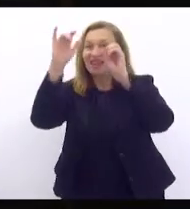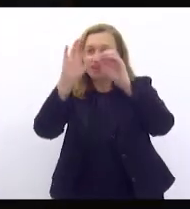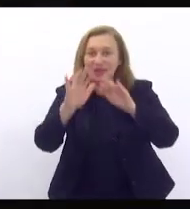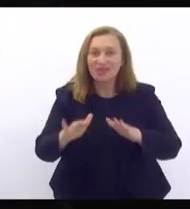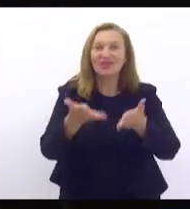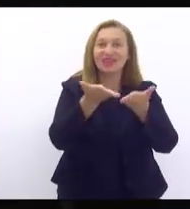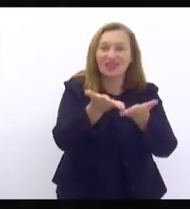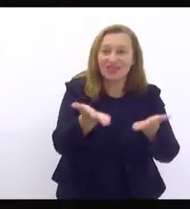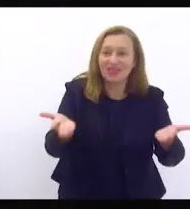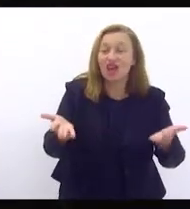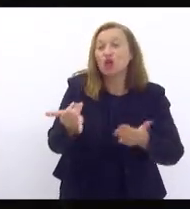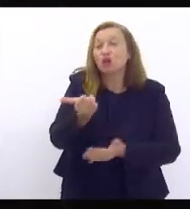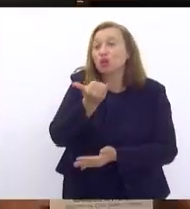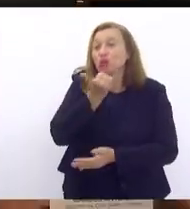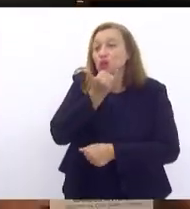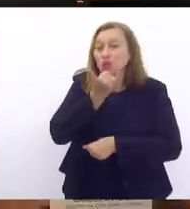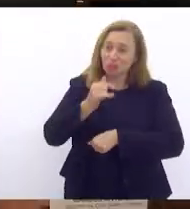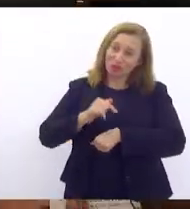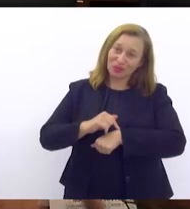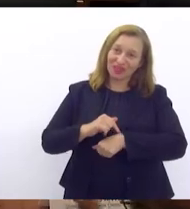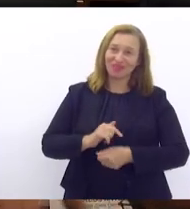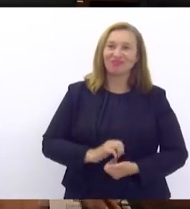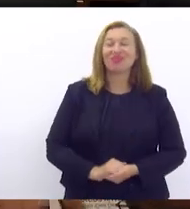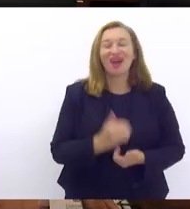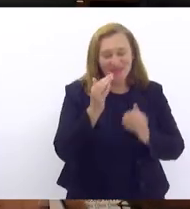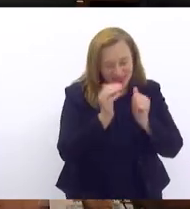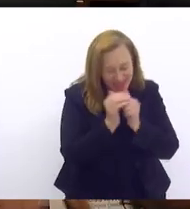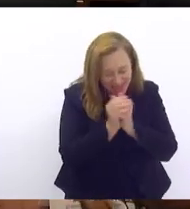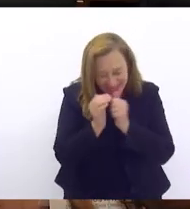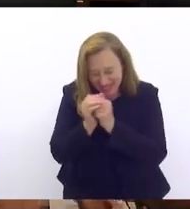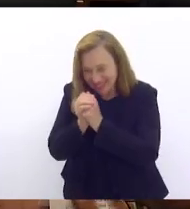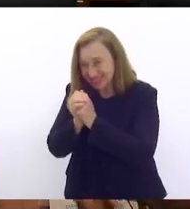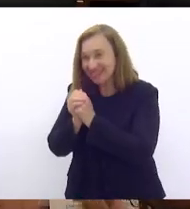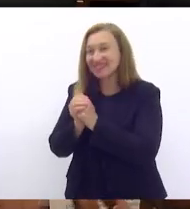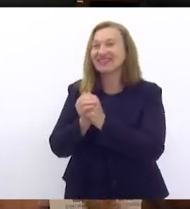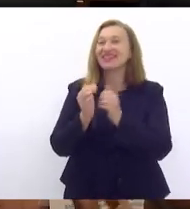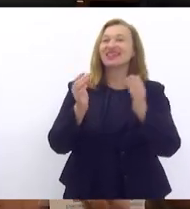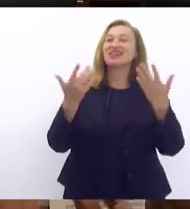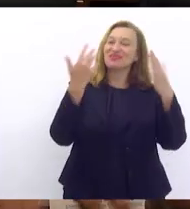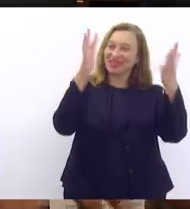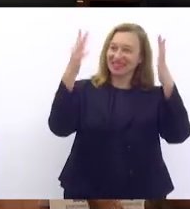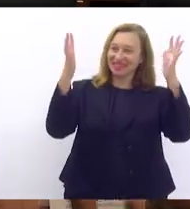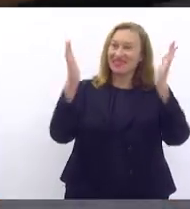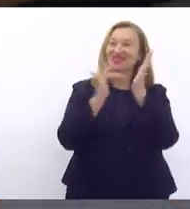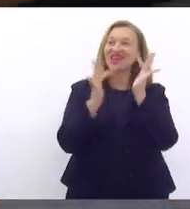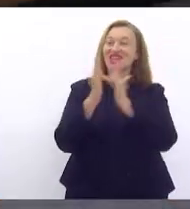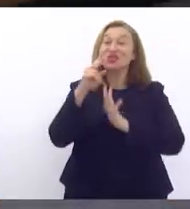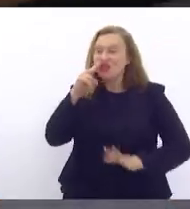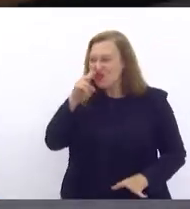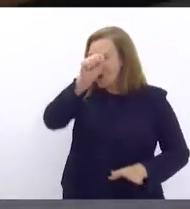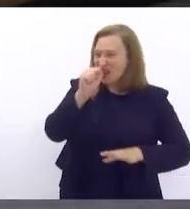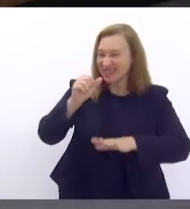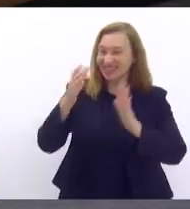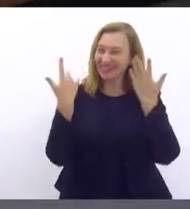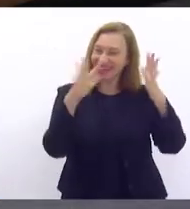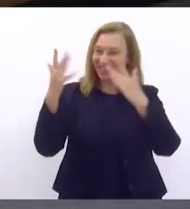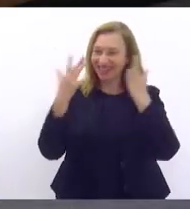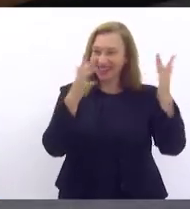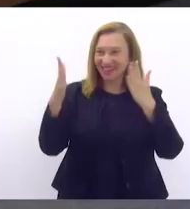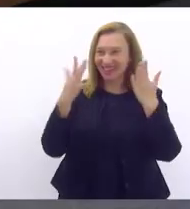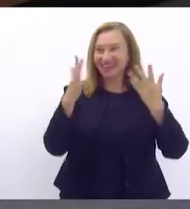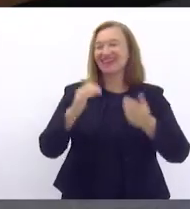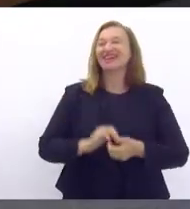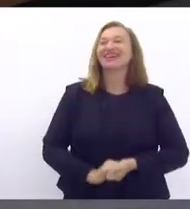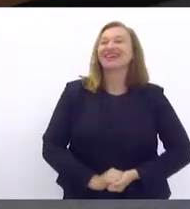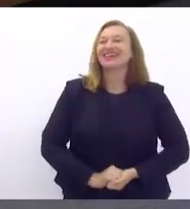vocês. Desculpa pelo tempo. Amém. Para Jesus pode ser mais forte, meu povo.